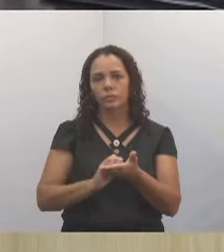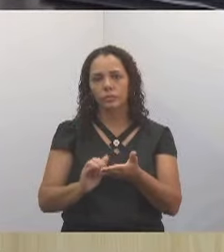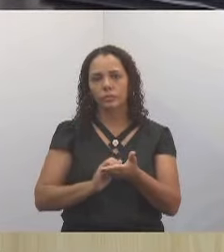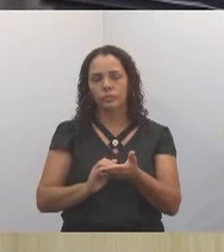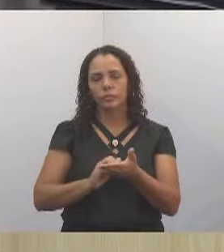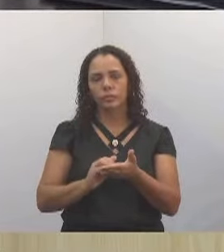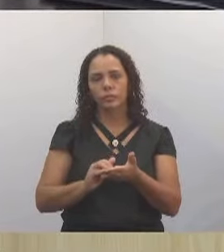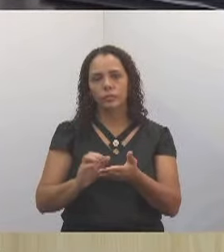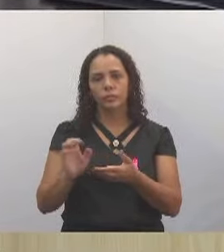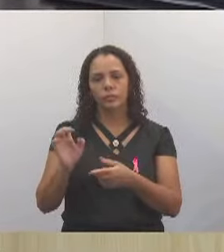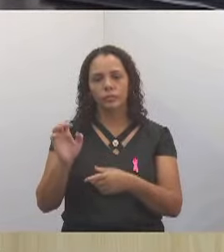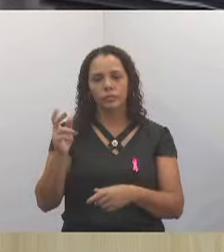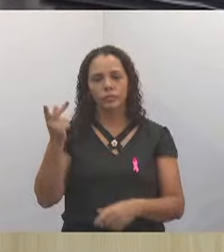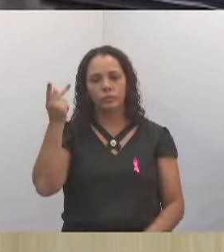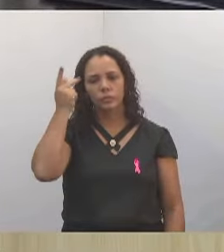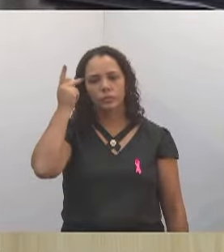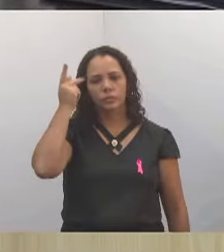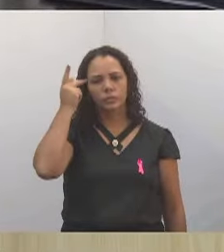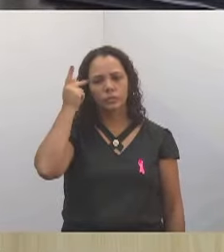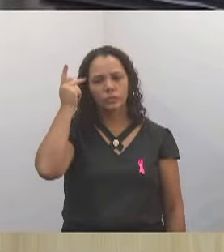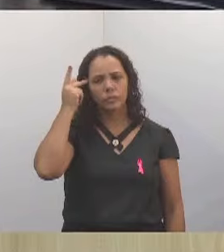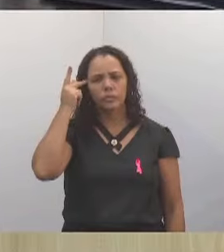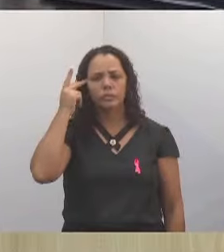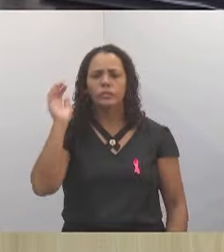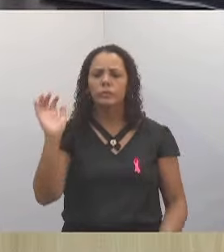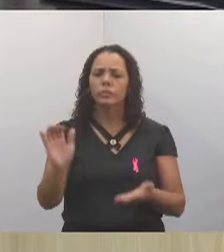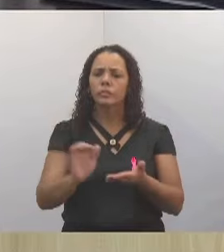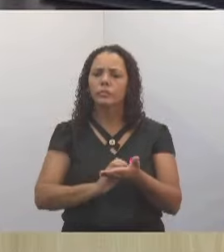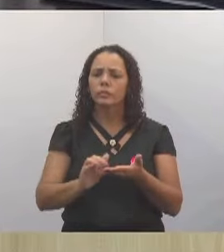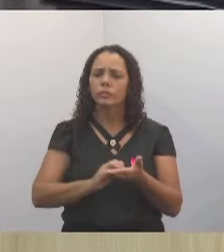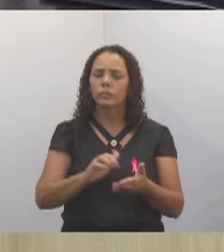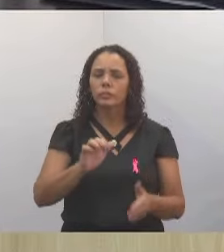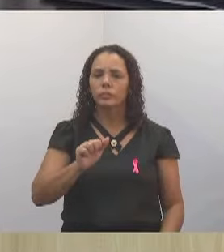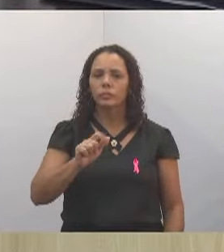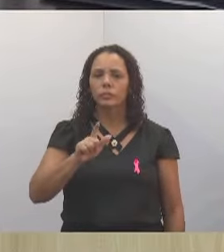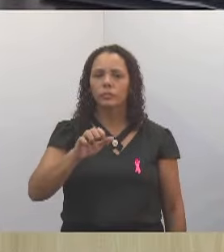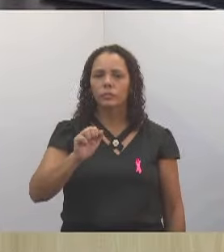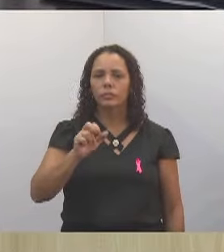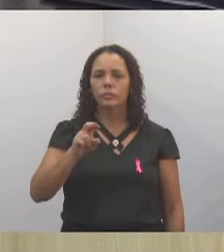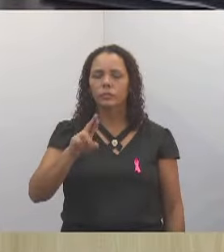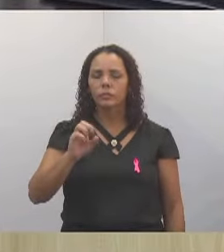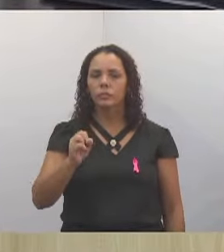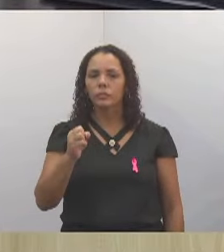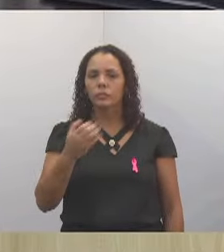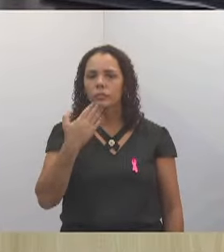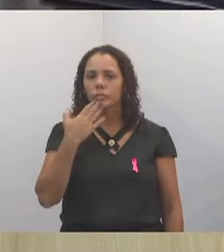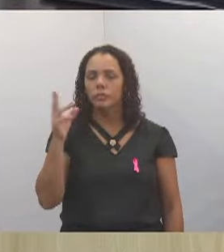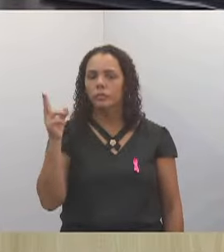Paulo, em nome do secretário Eleusis Paiva, solicitando urgente